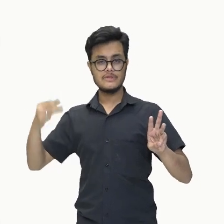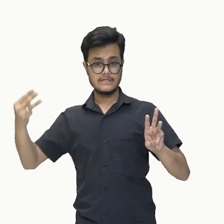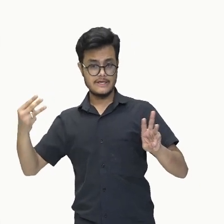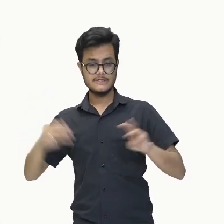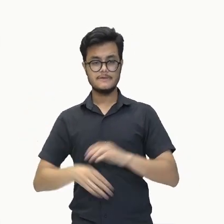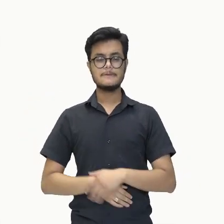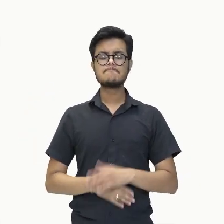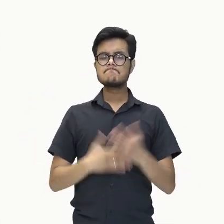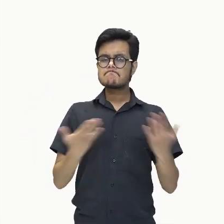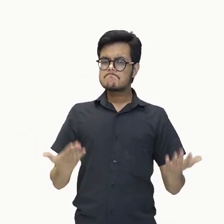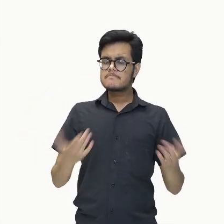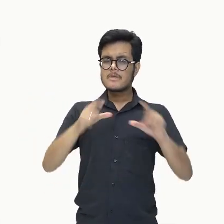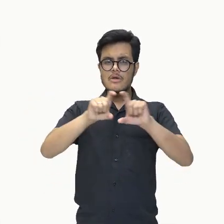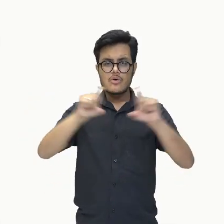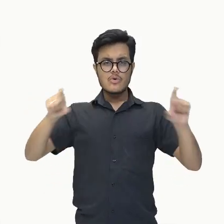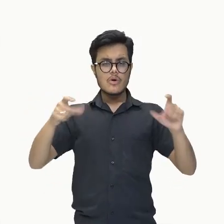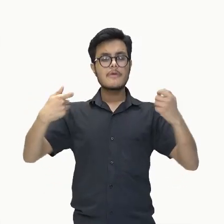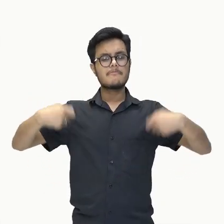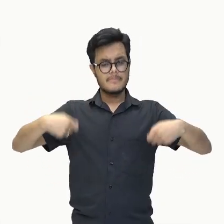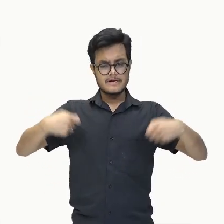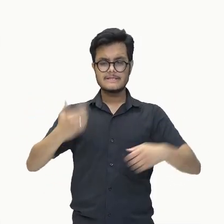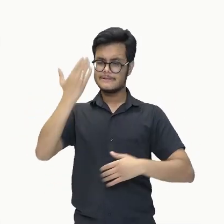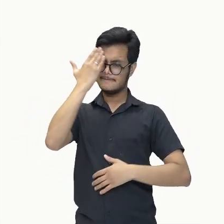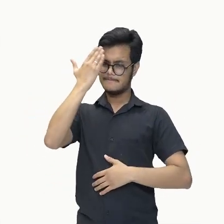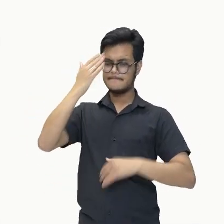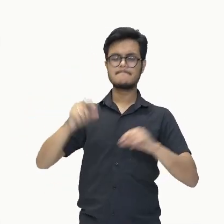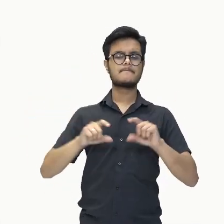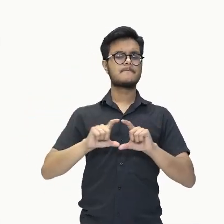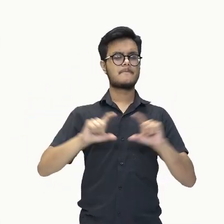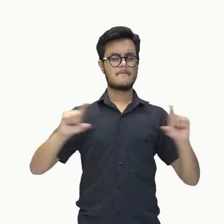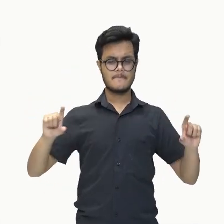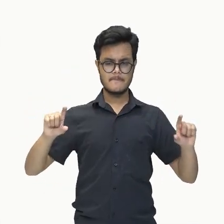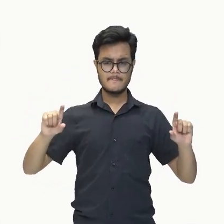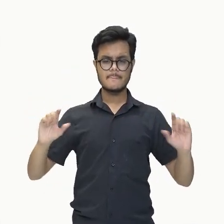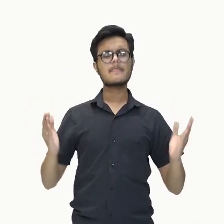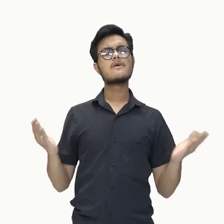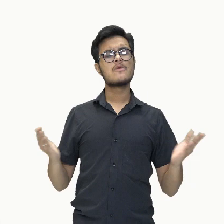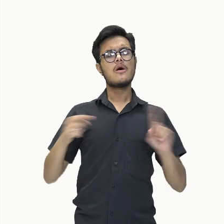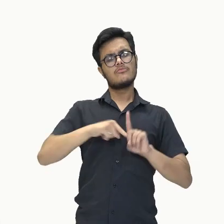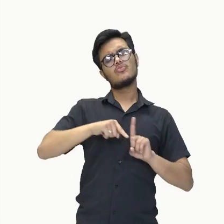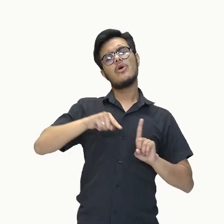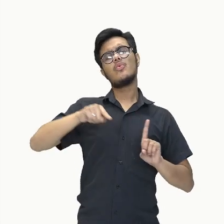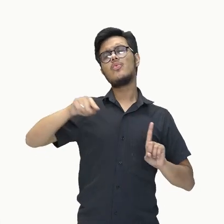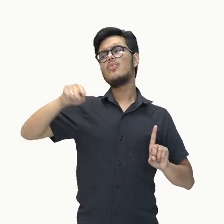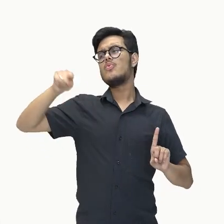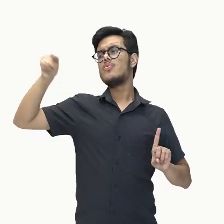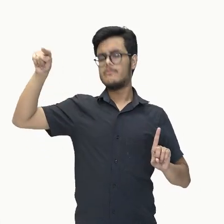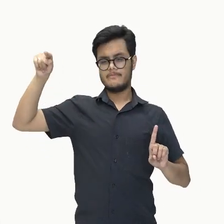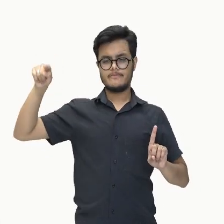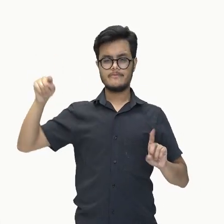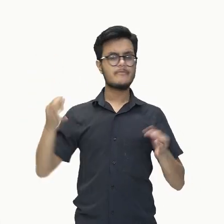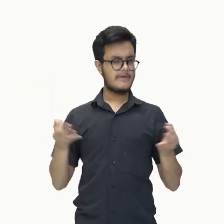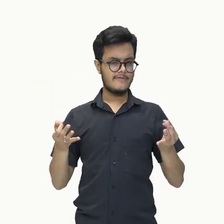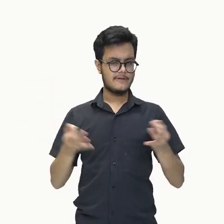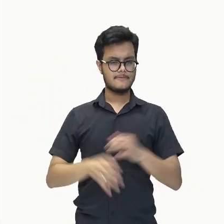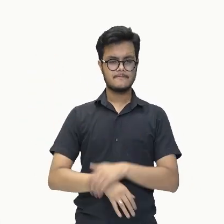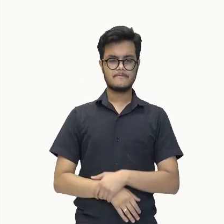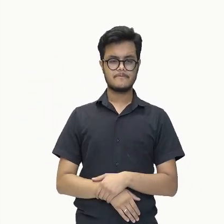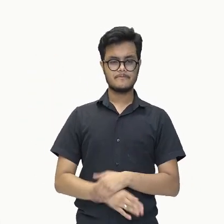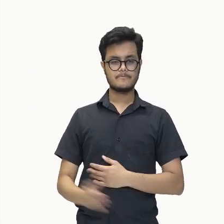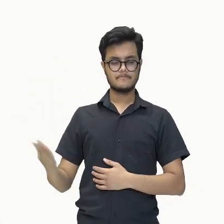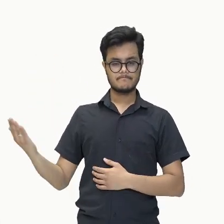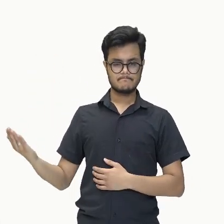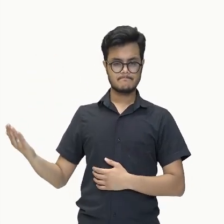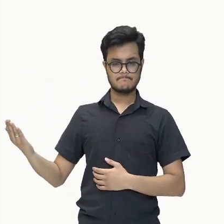Vamos substituir esses dados naquela expressão de aumentos sucessivos. Como é que vai ficar